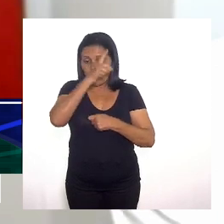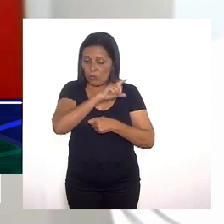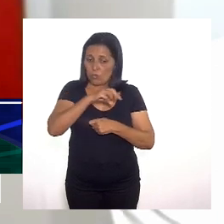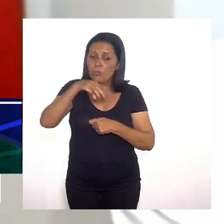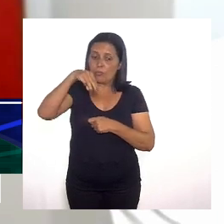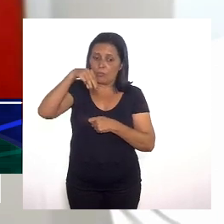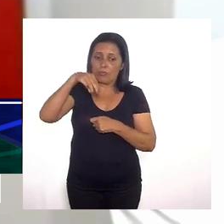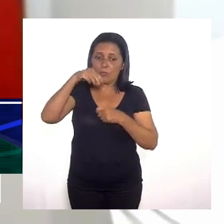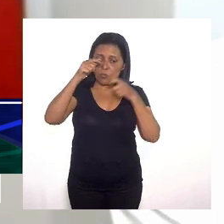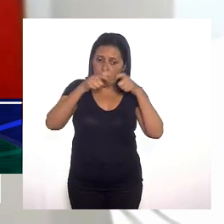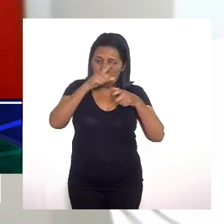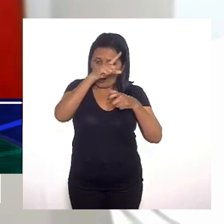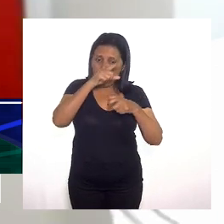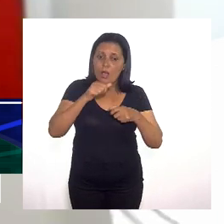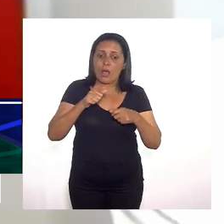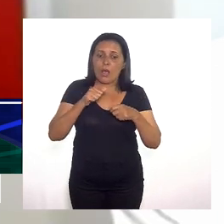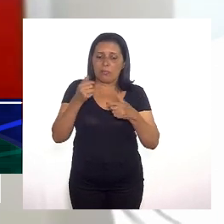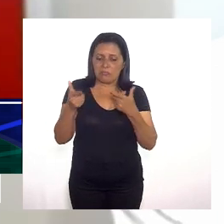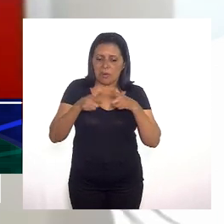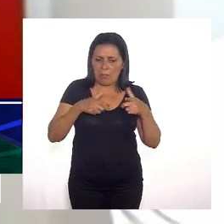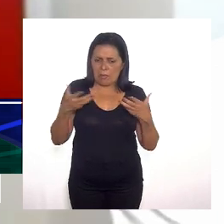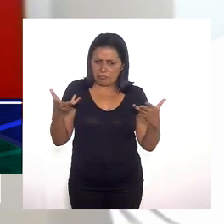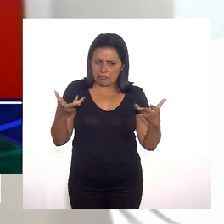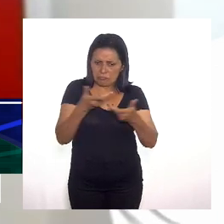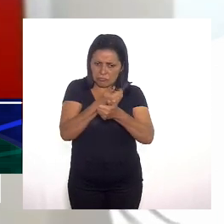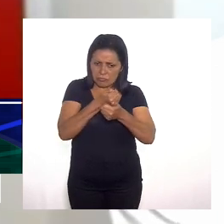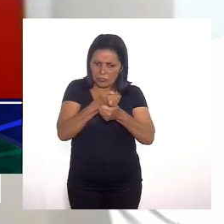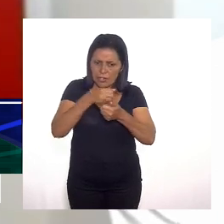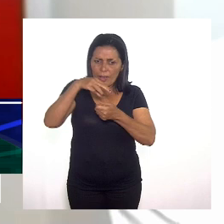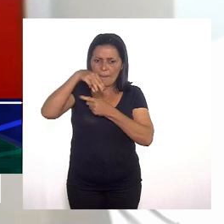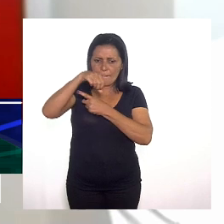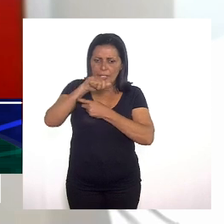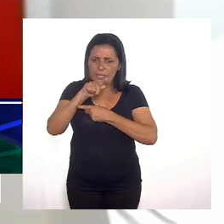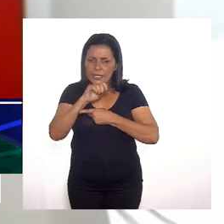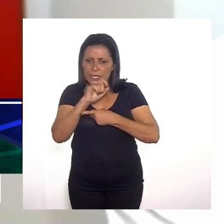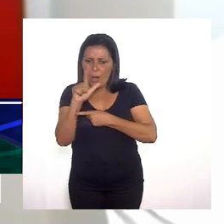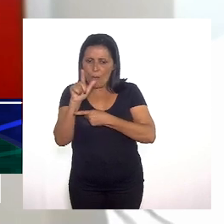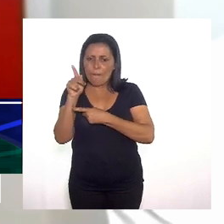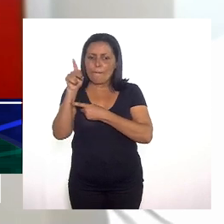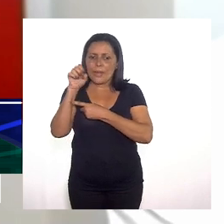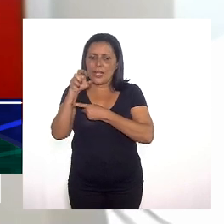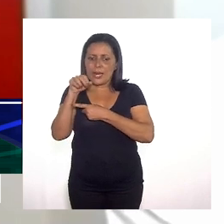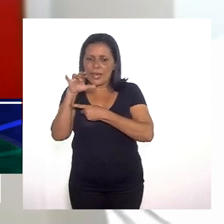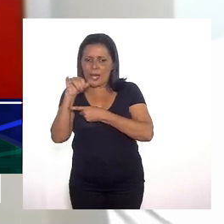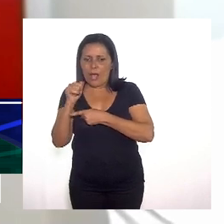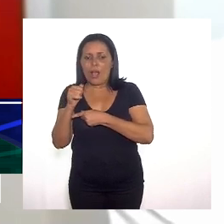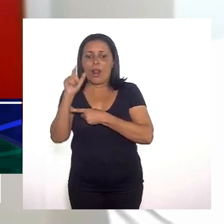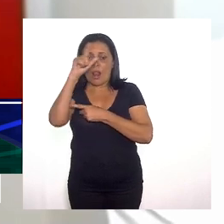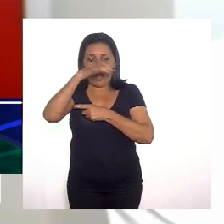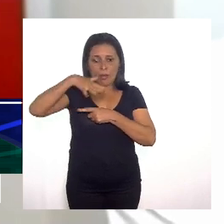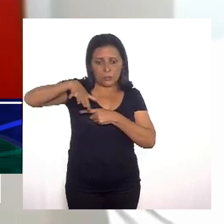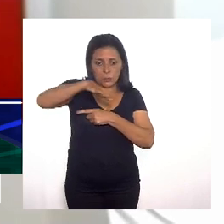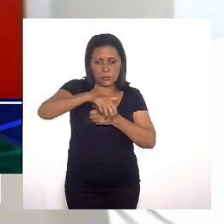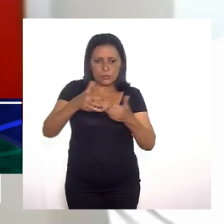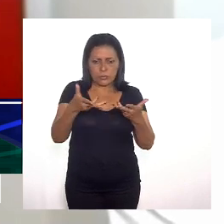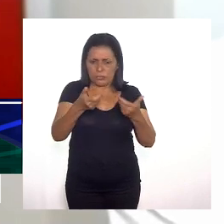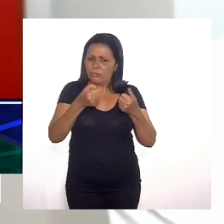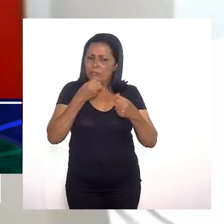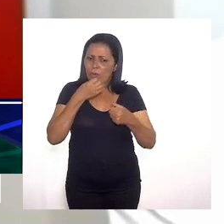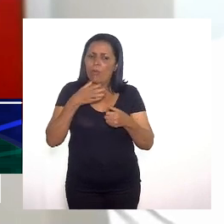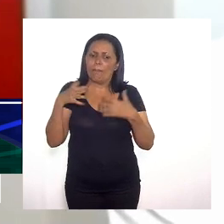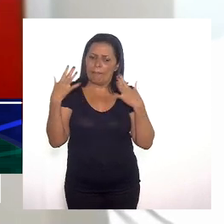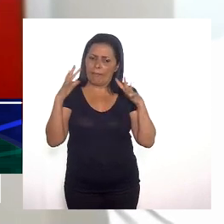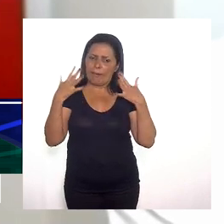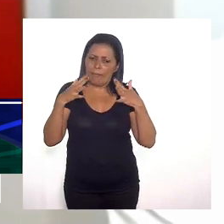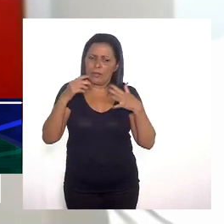e o prefeito tem feito um trabalho belíssimo em Miguel Pereira, que está irradiando toda a região. Então, dou aqui meus parabéns ao prefeito